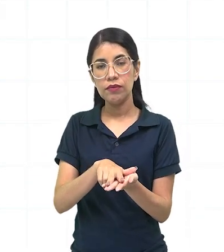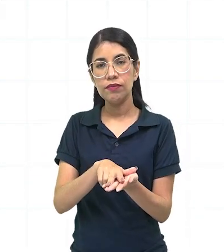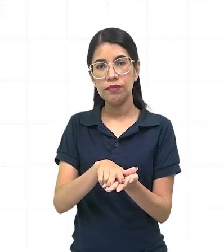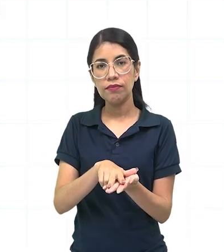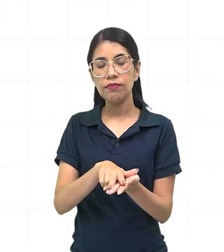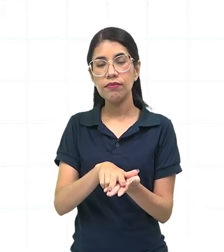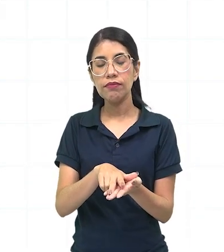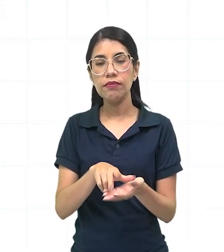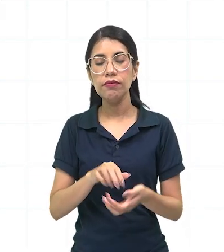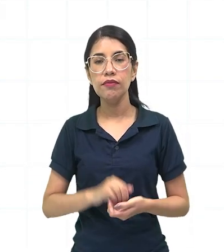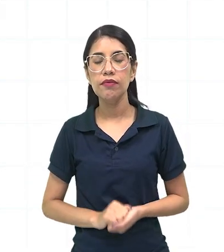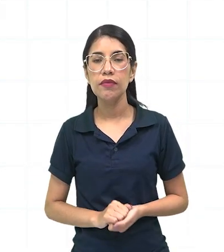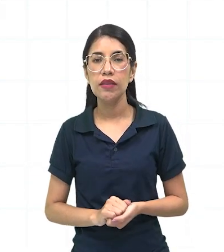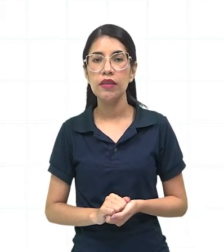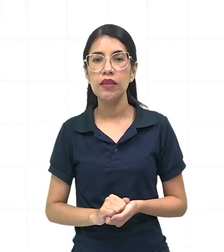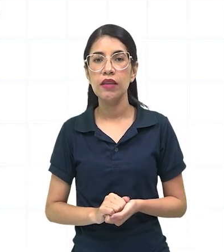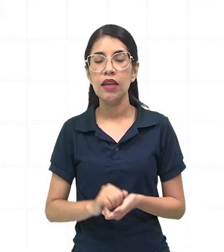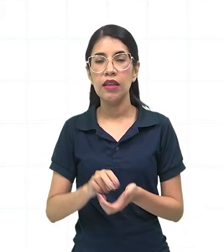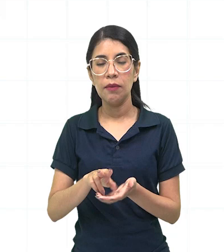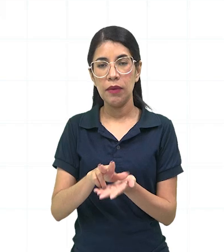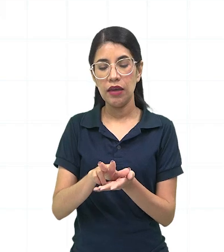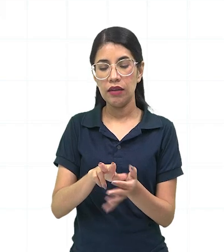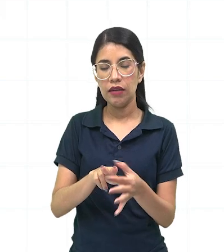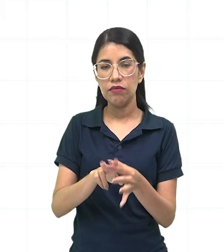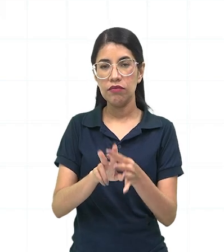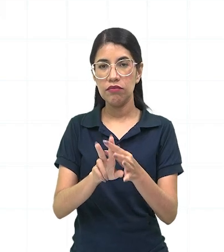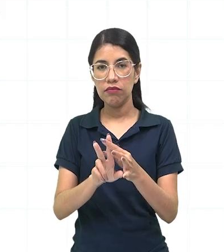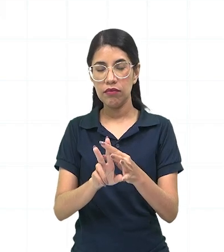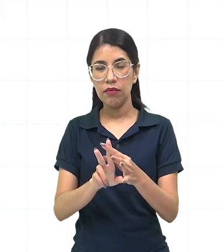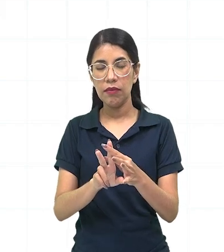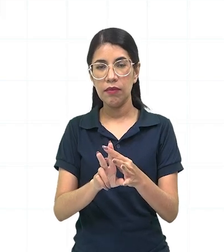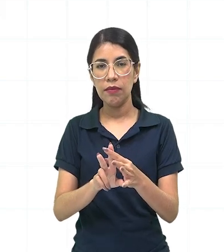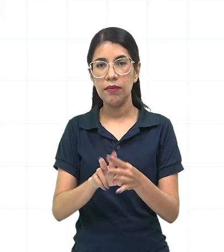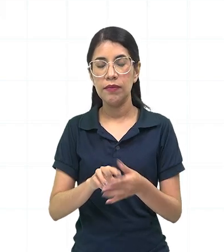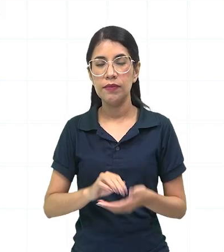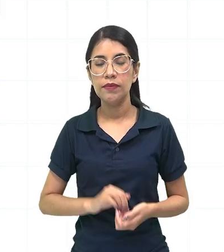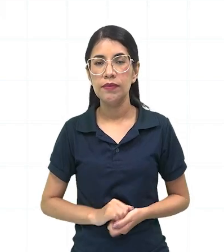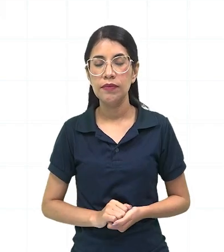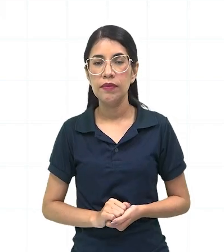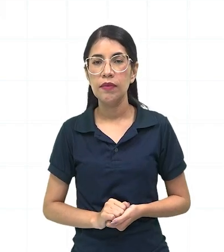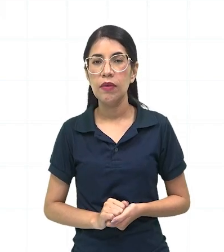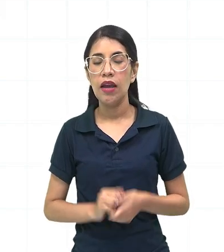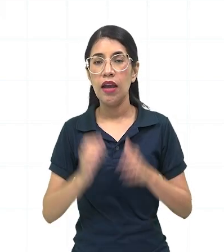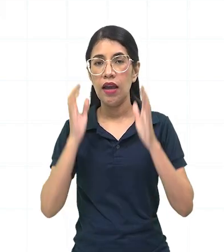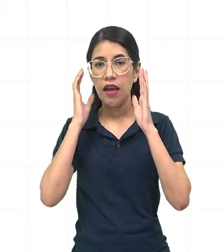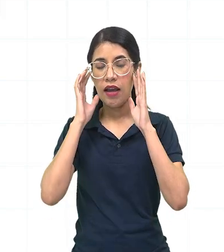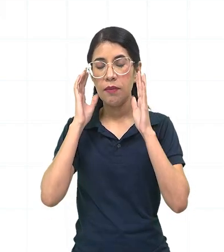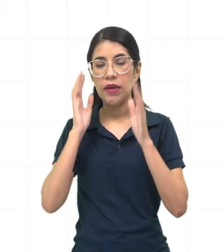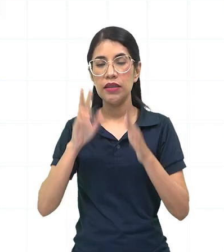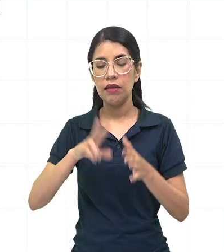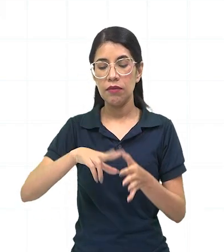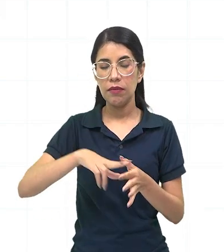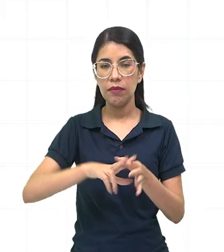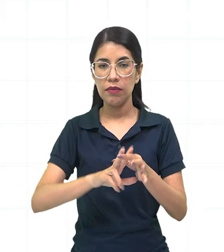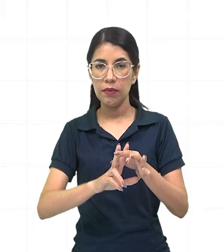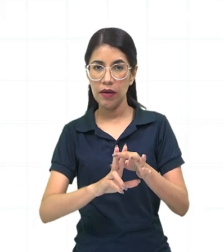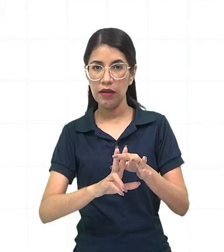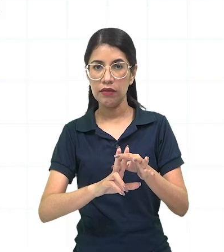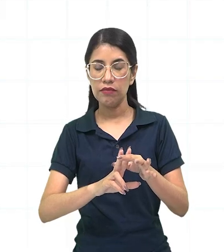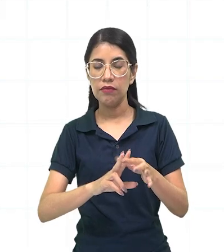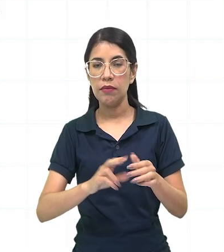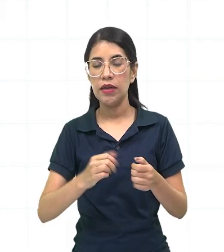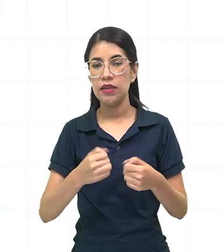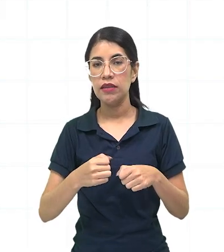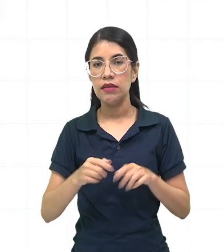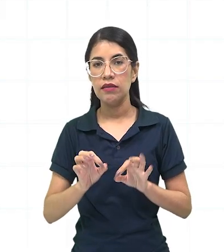dorsal, e elevar as pernas acima do tórax, com a cabeça mais baixa em relação ao